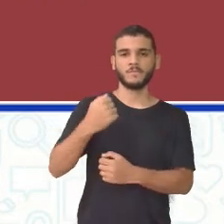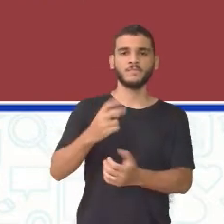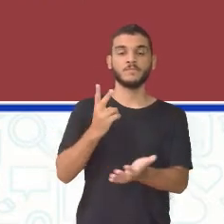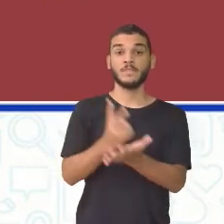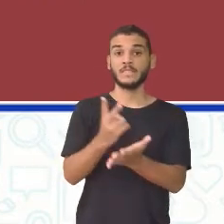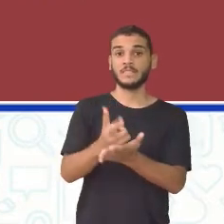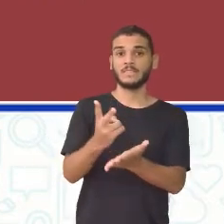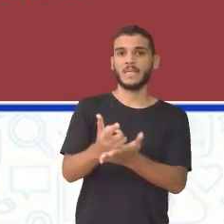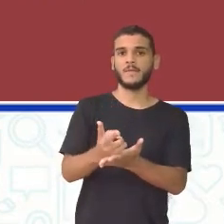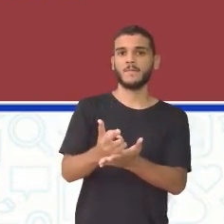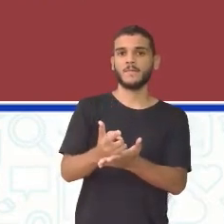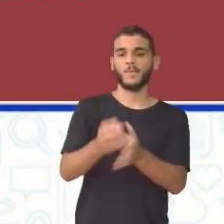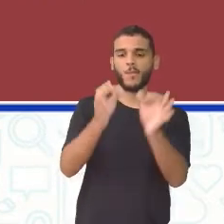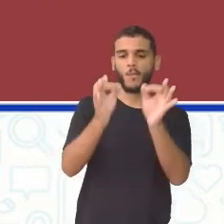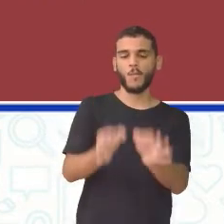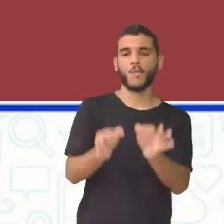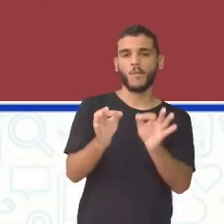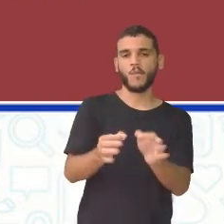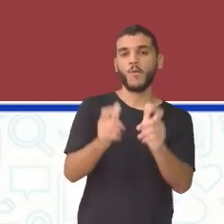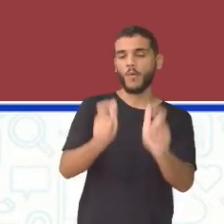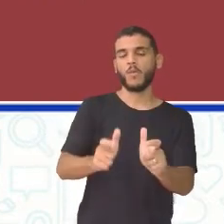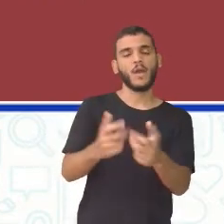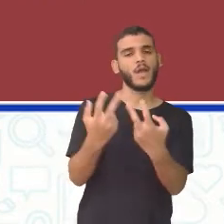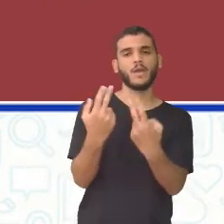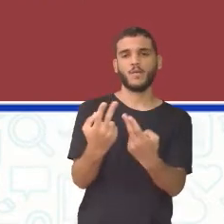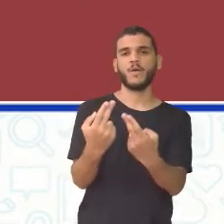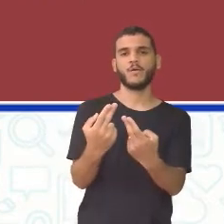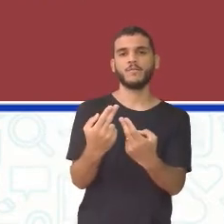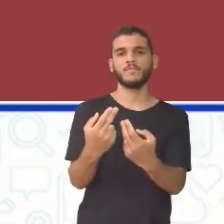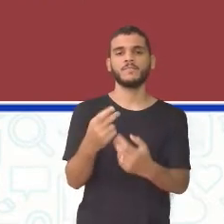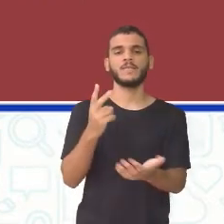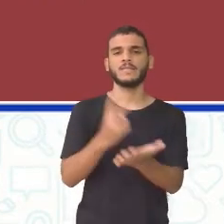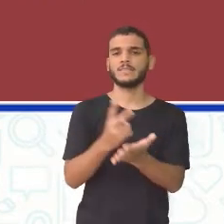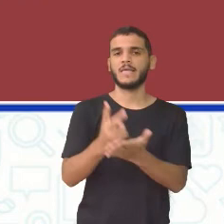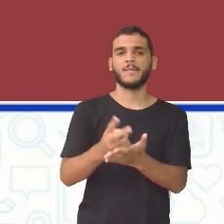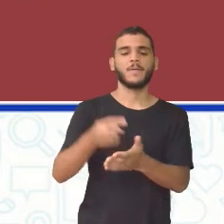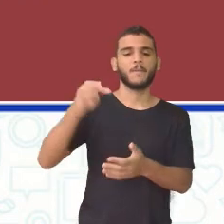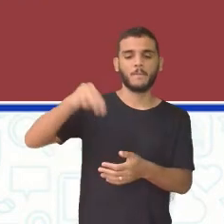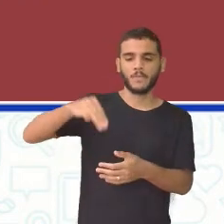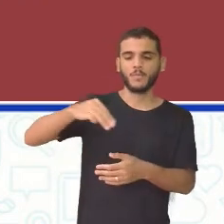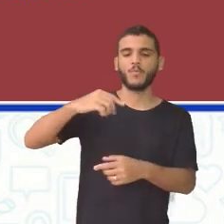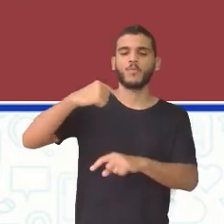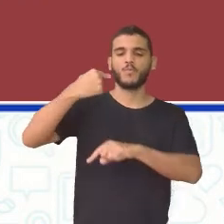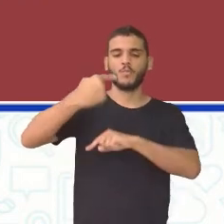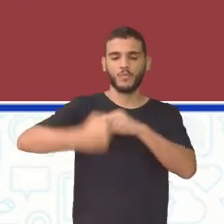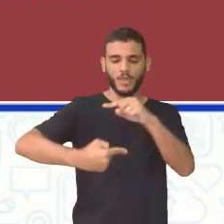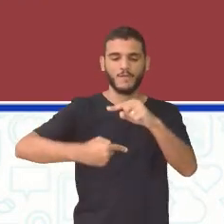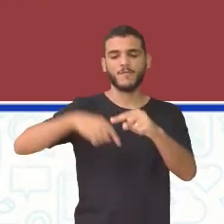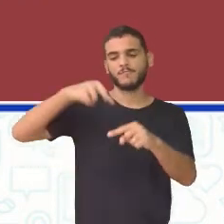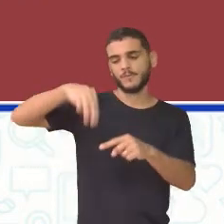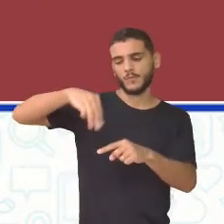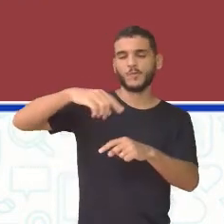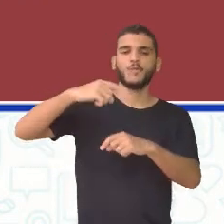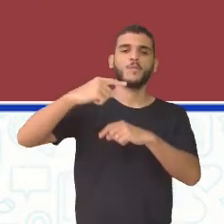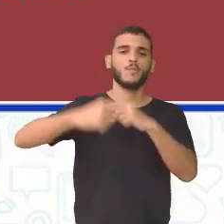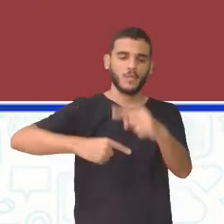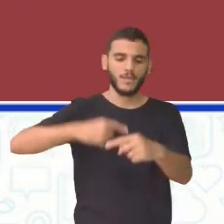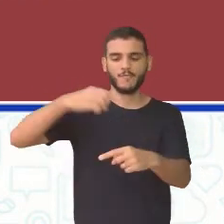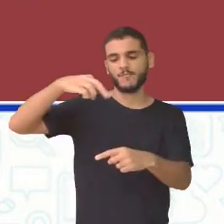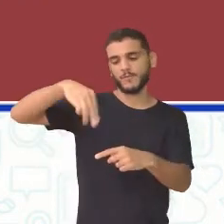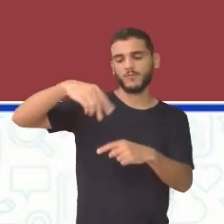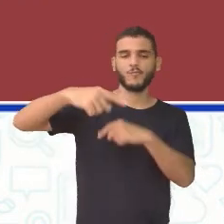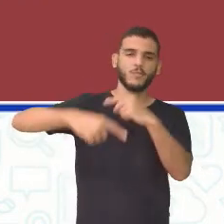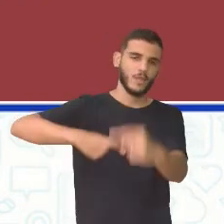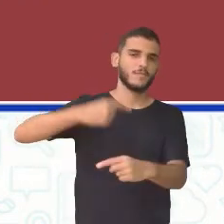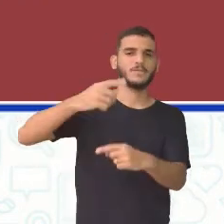marcava sempre a mesma hora. Avançava de minuto a minuto, registrando a passagem das